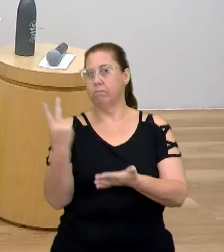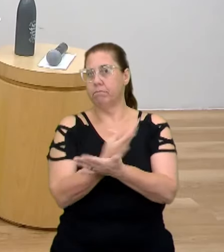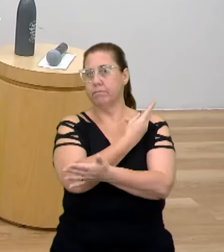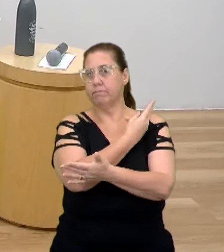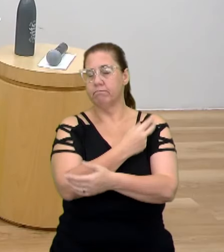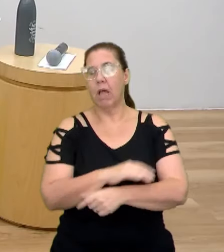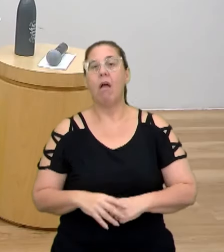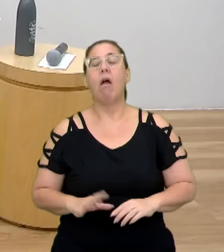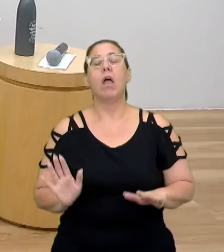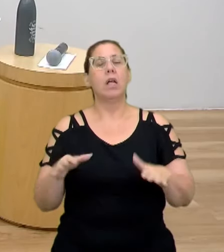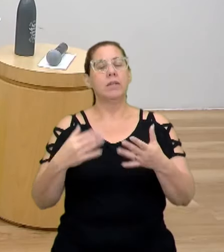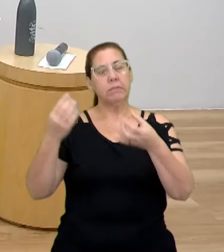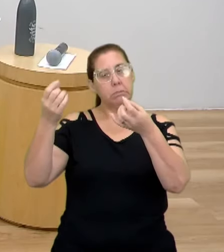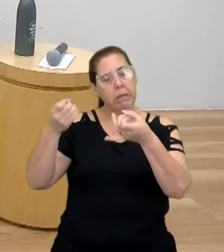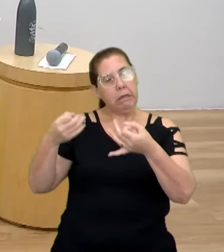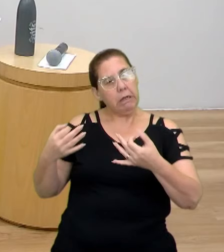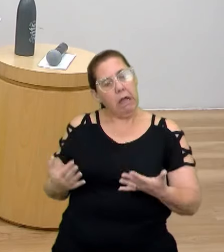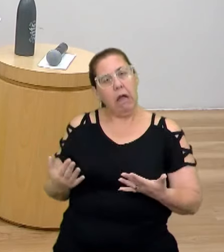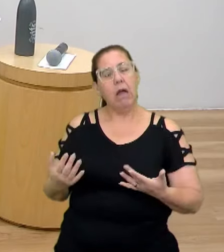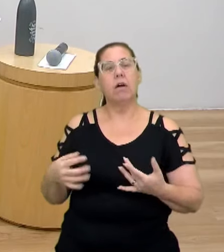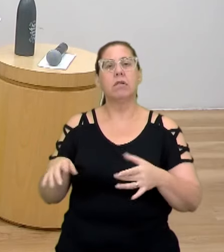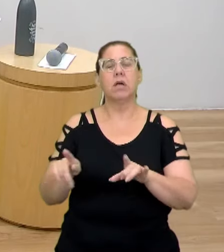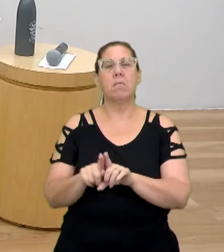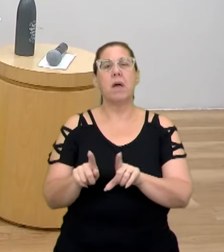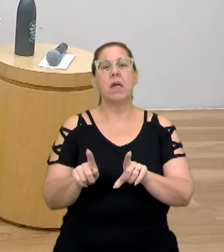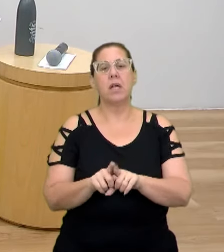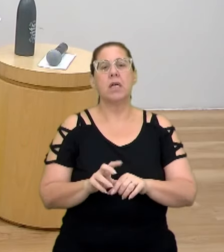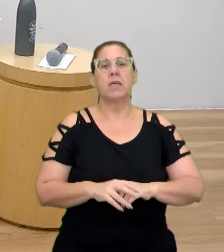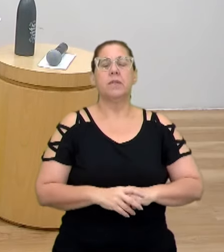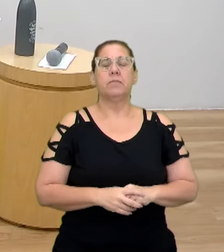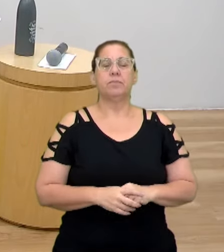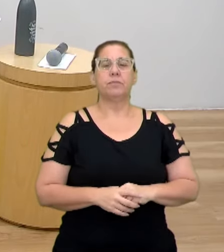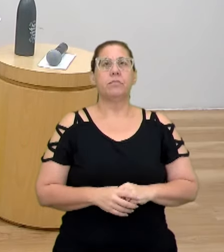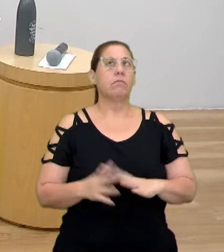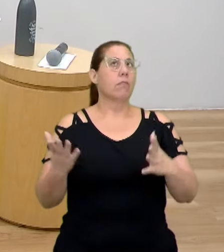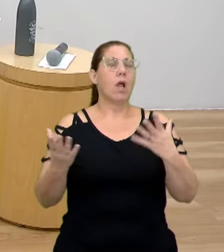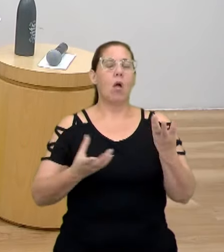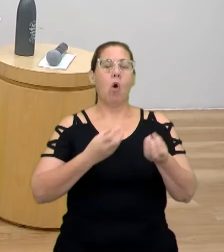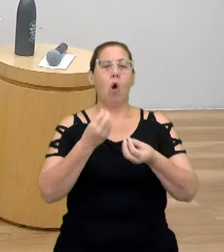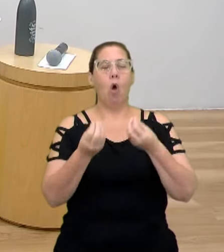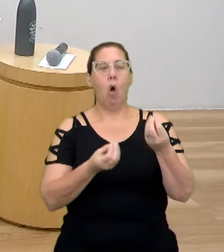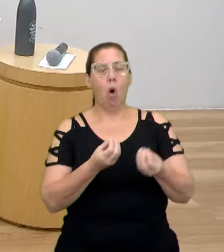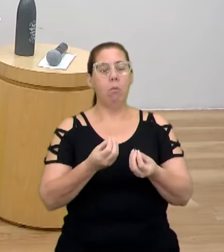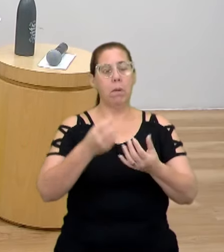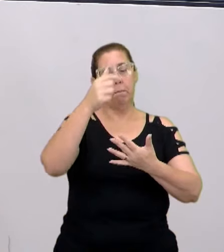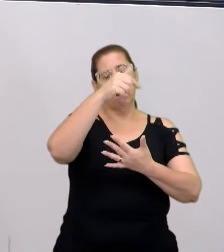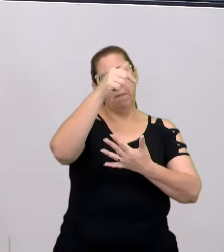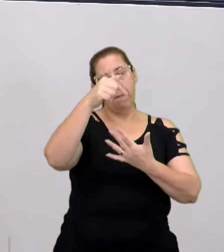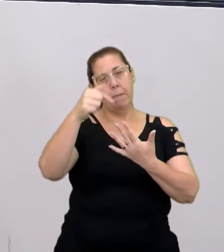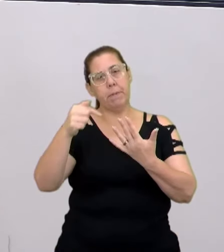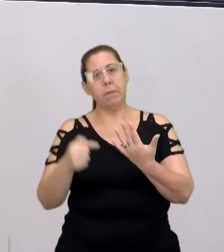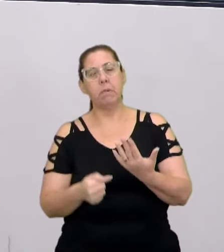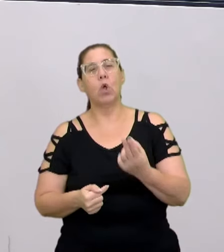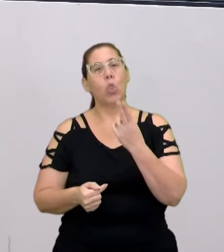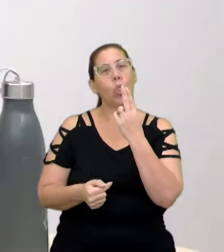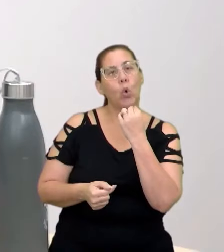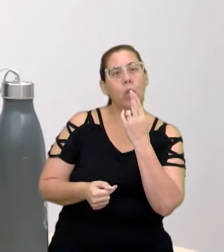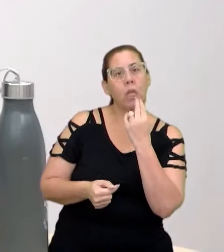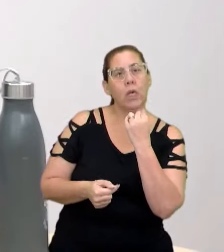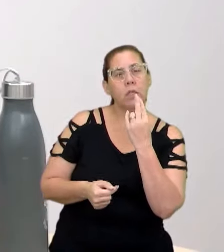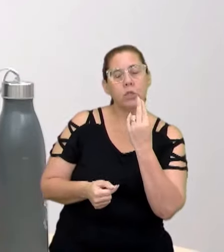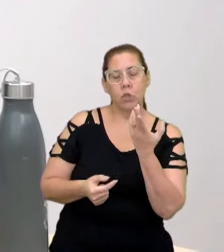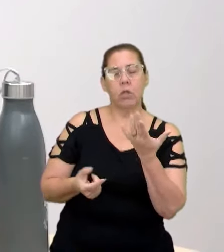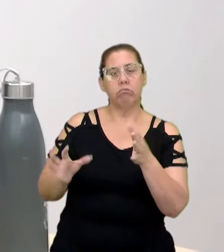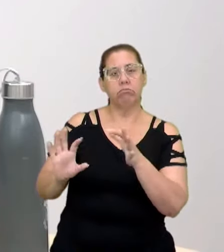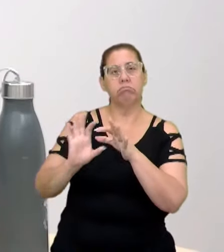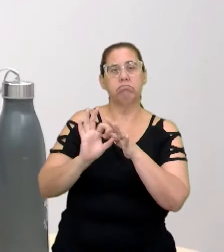vai falar mais um pouquinho aí, né, a respeito de como as questões aí nutricionais estão